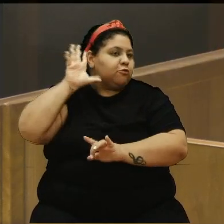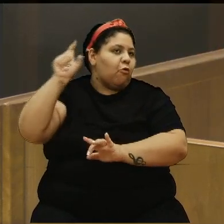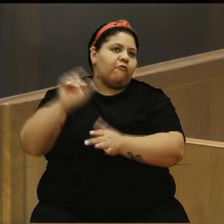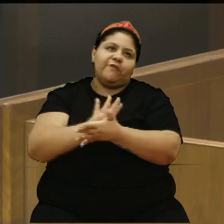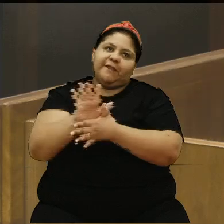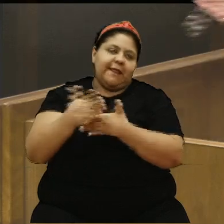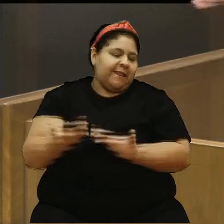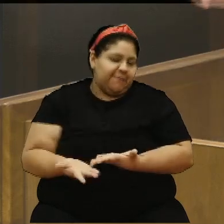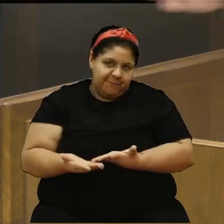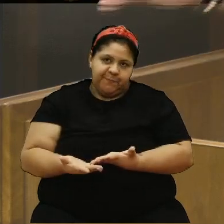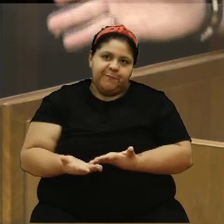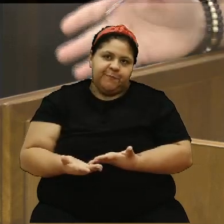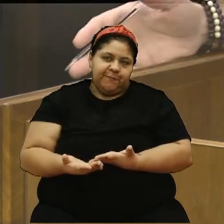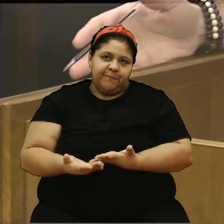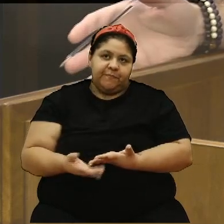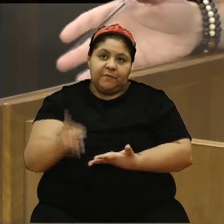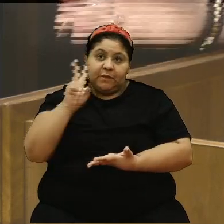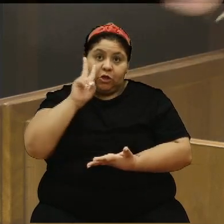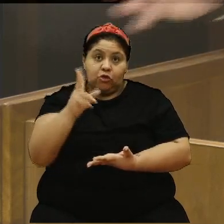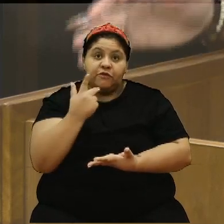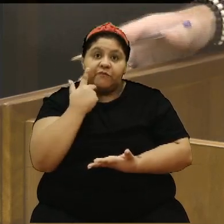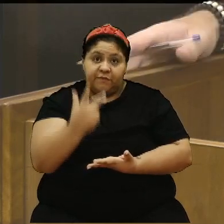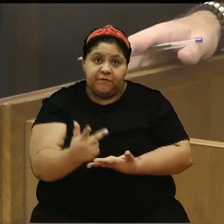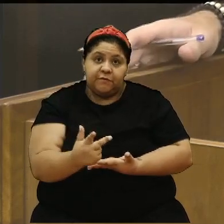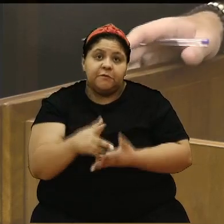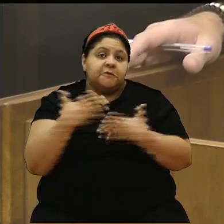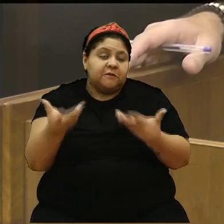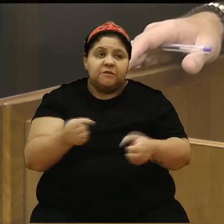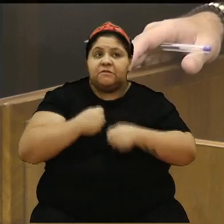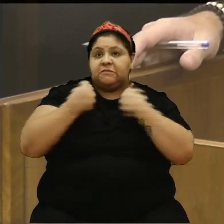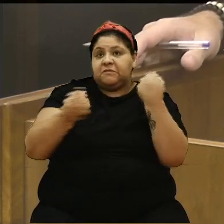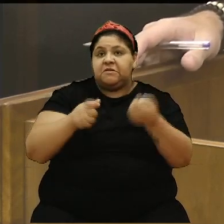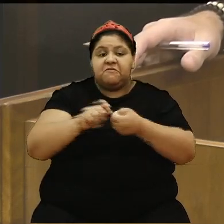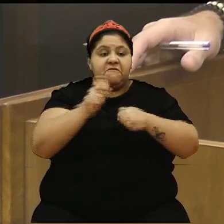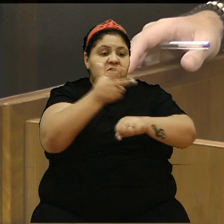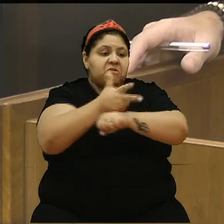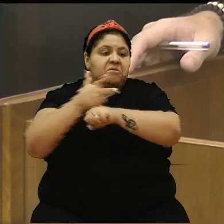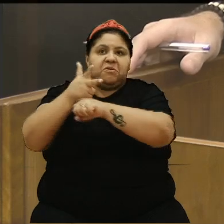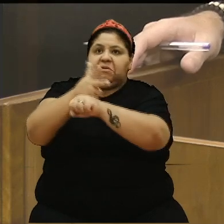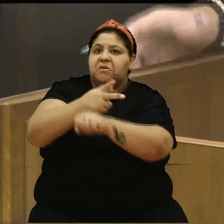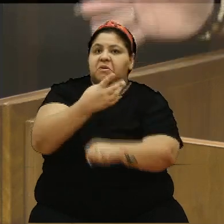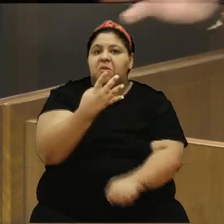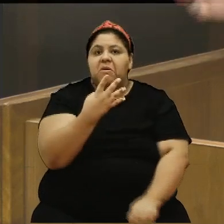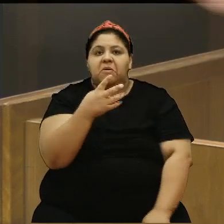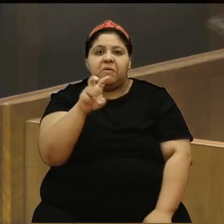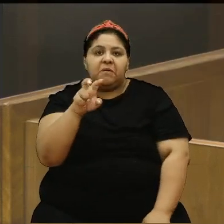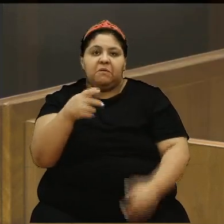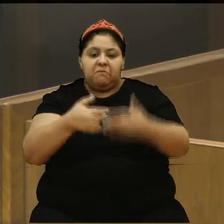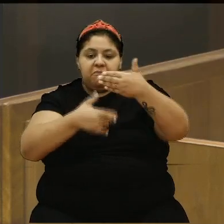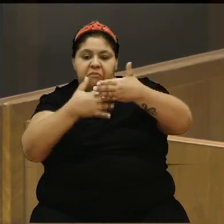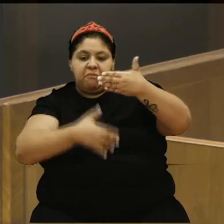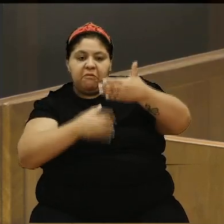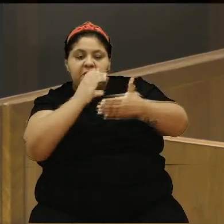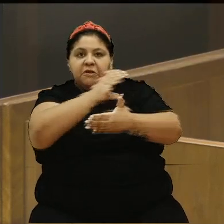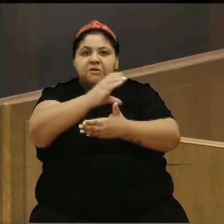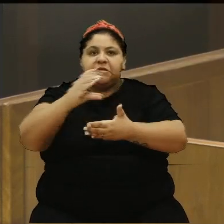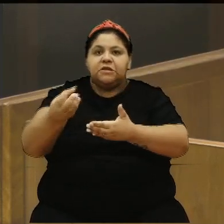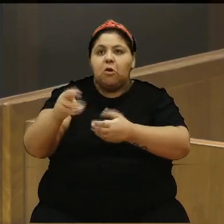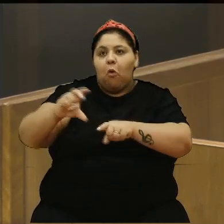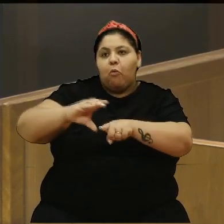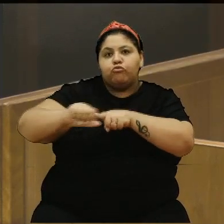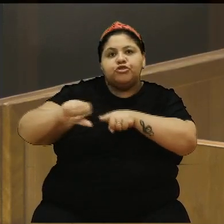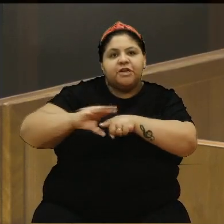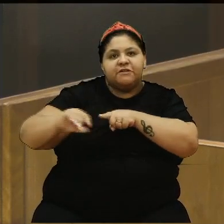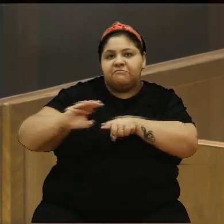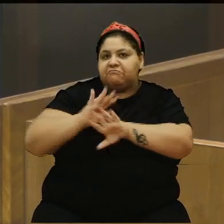E quando eles vê a nossa fala aqui, ficam indignados, fazem videozinho que dá 4, 5 comentários dos CCs ou puxa-sacos e